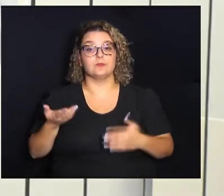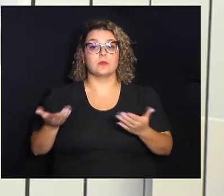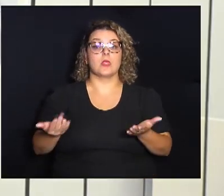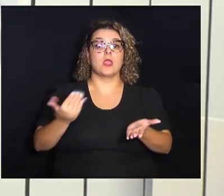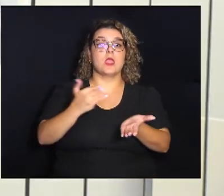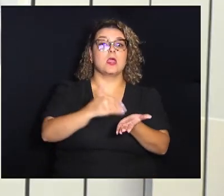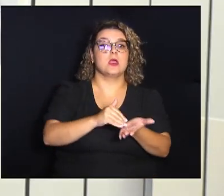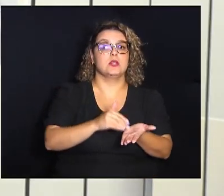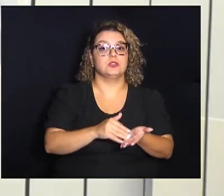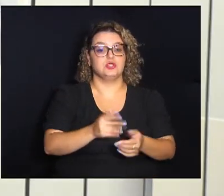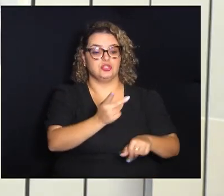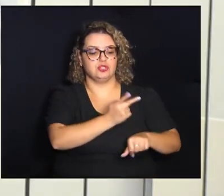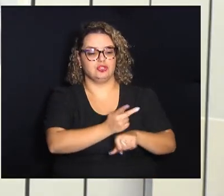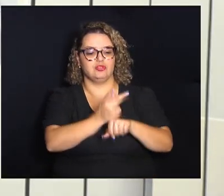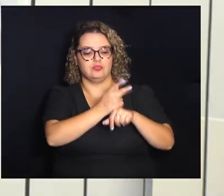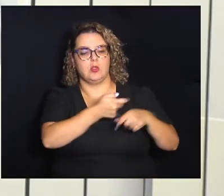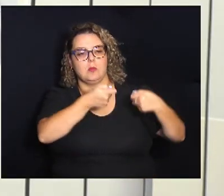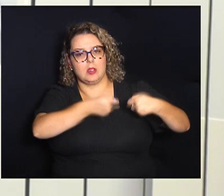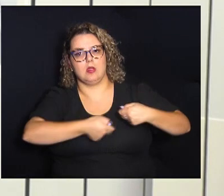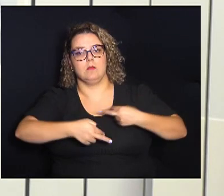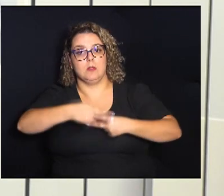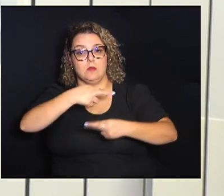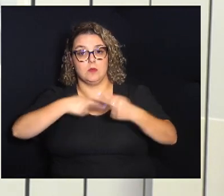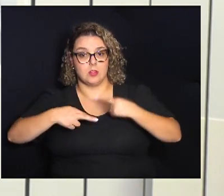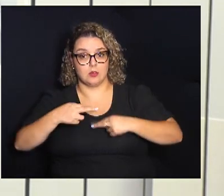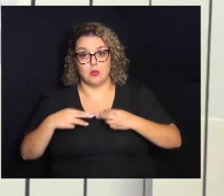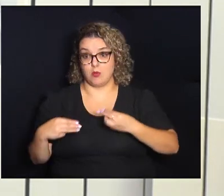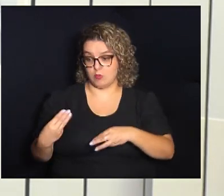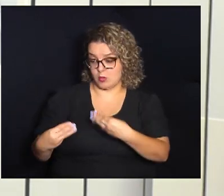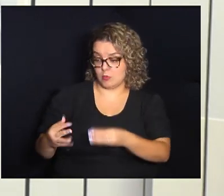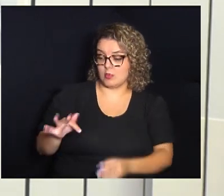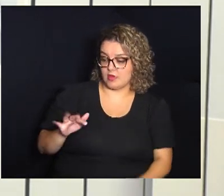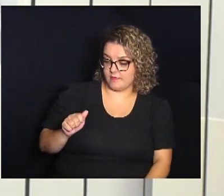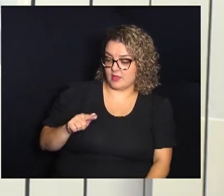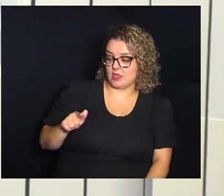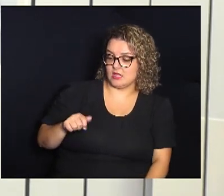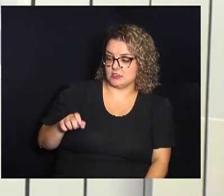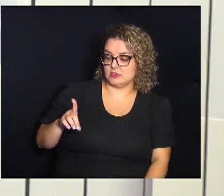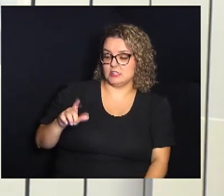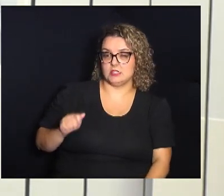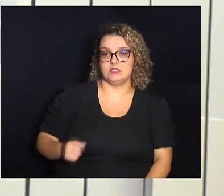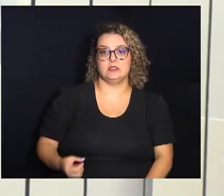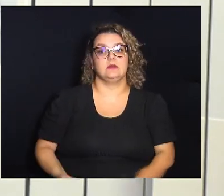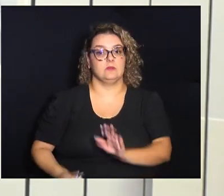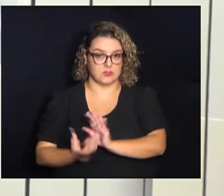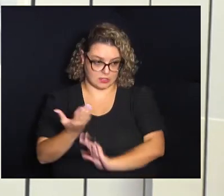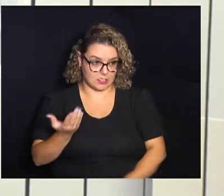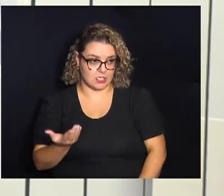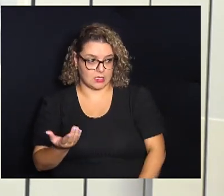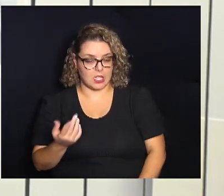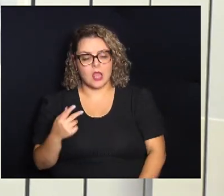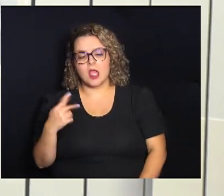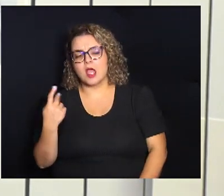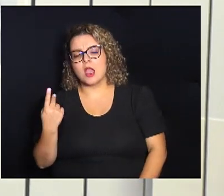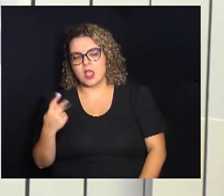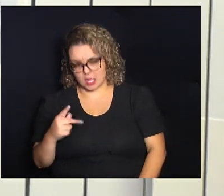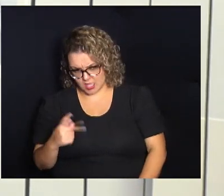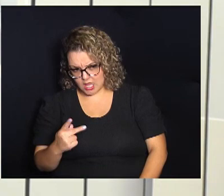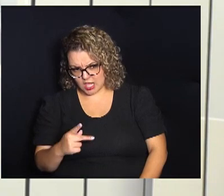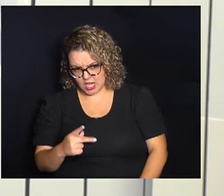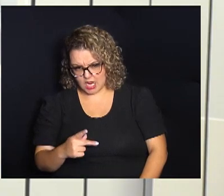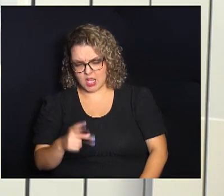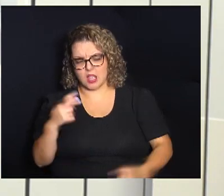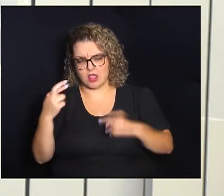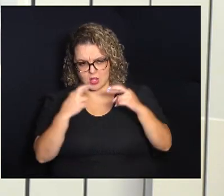e Apostas, que vai estar vinculada ao Ministério da Fazenda, que foi recém-criada, é ela que vai observar